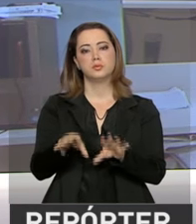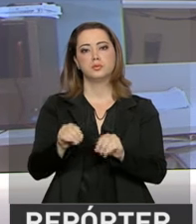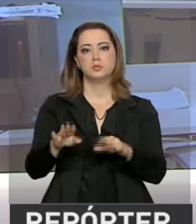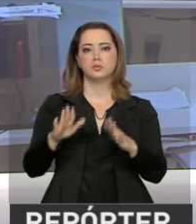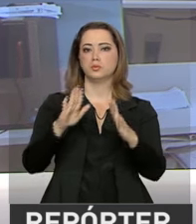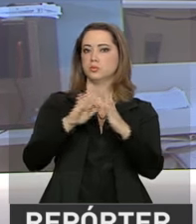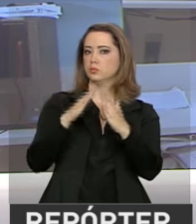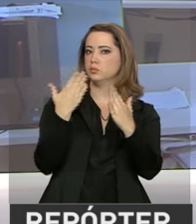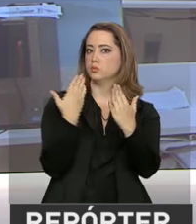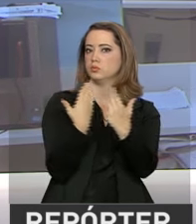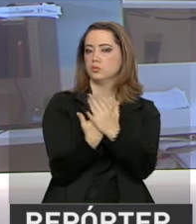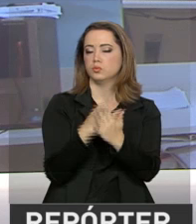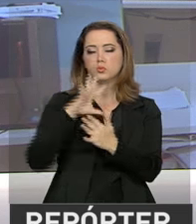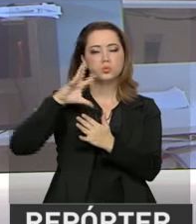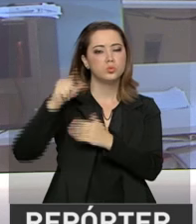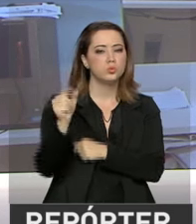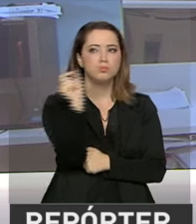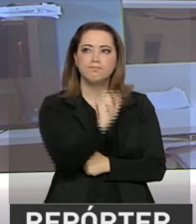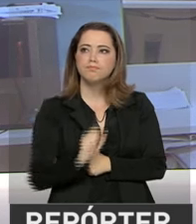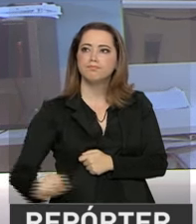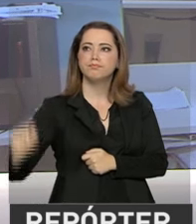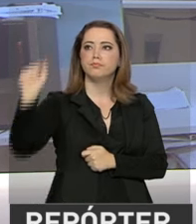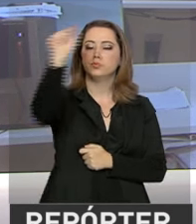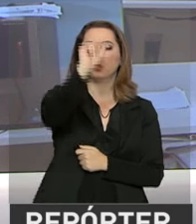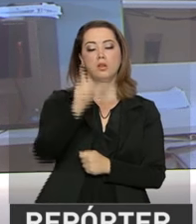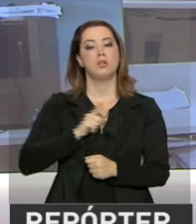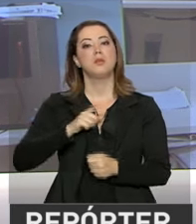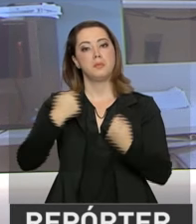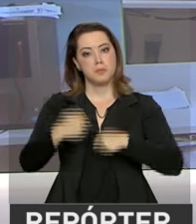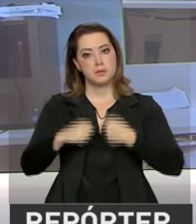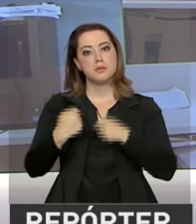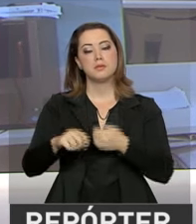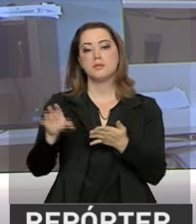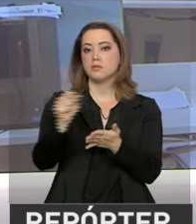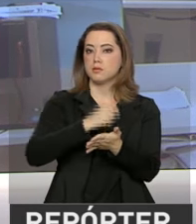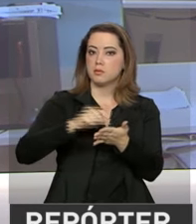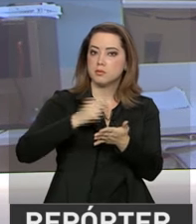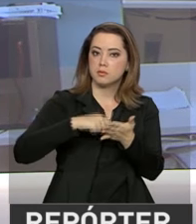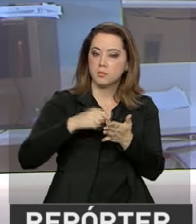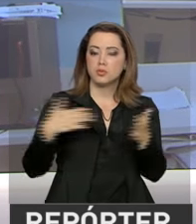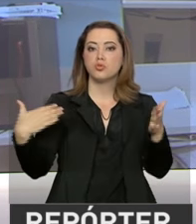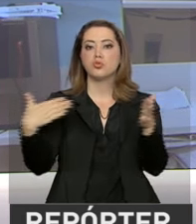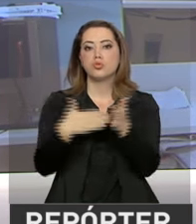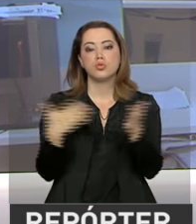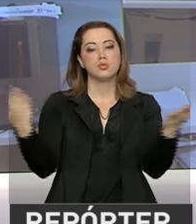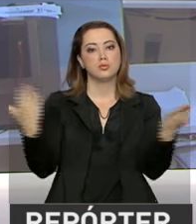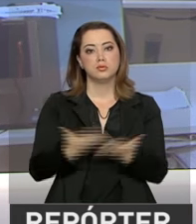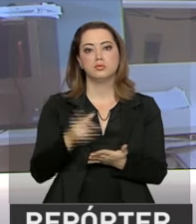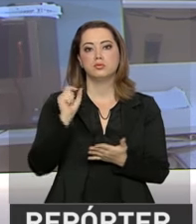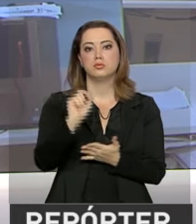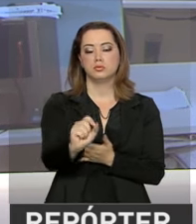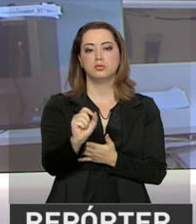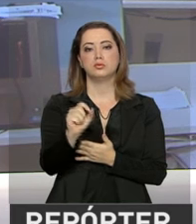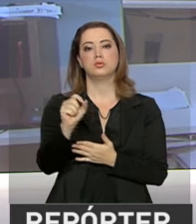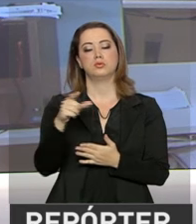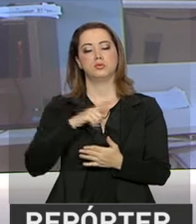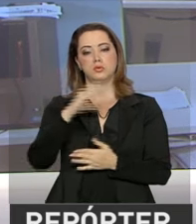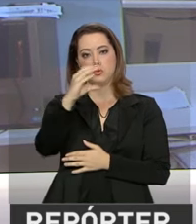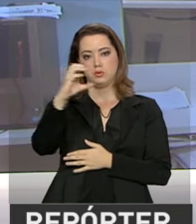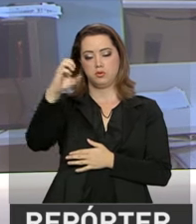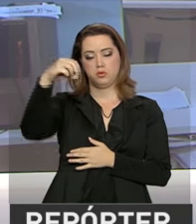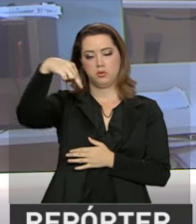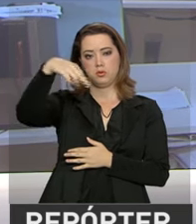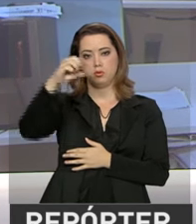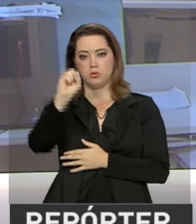básica de todo o país tem até hoje para preencher e enviar os dados do censo escolar que é realizado todos os anos.